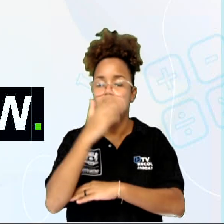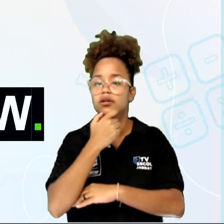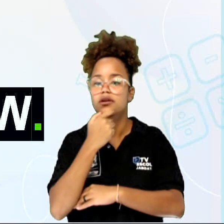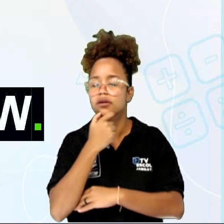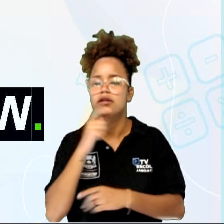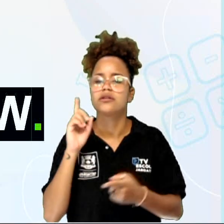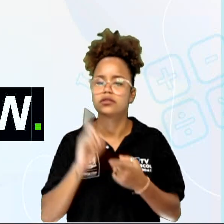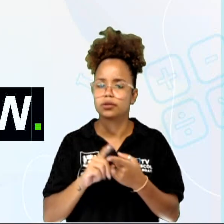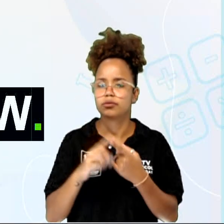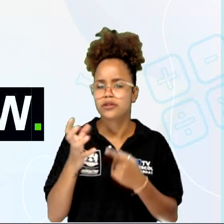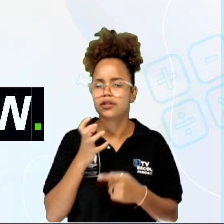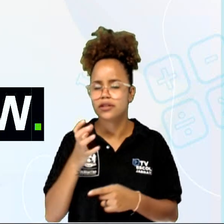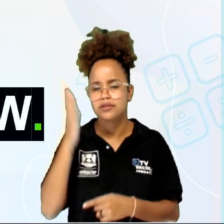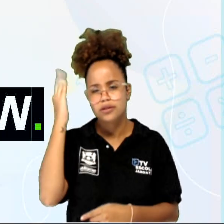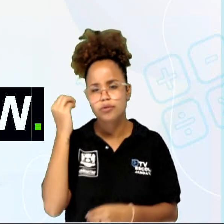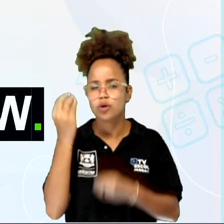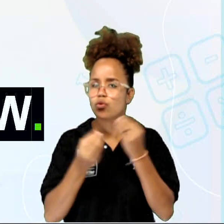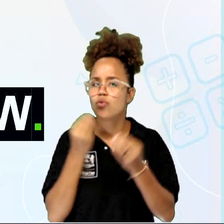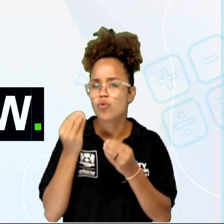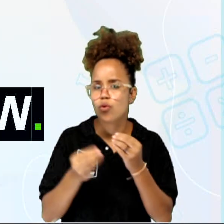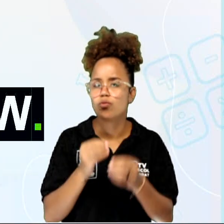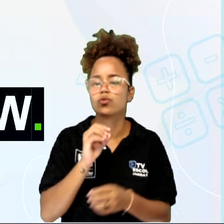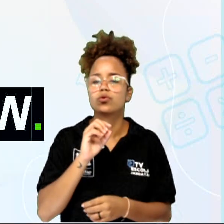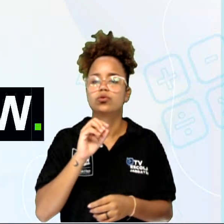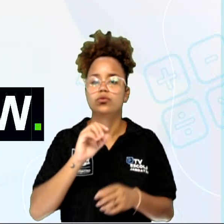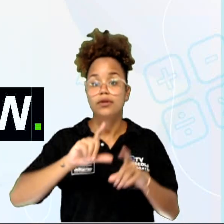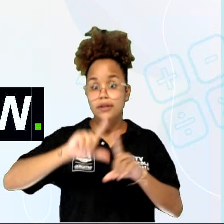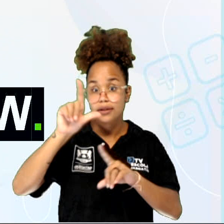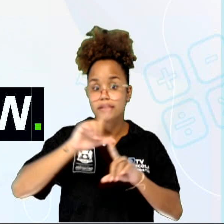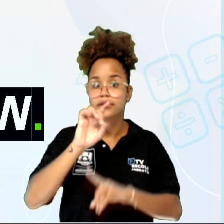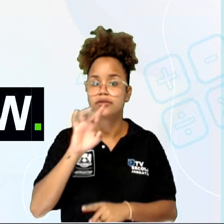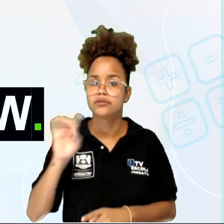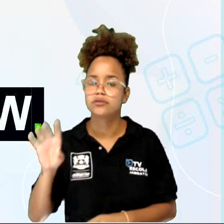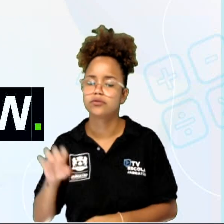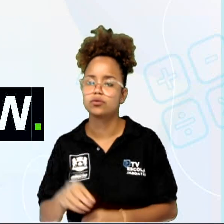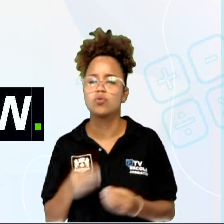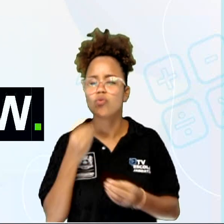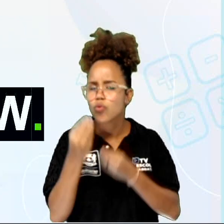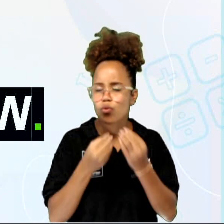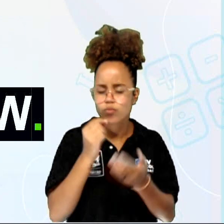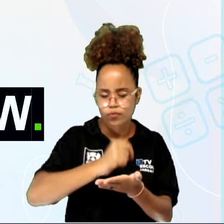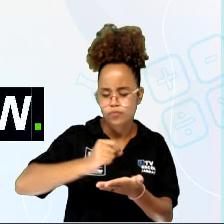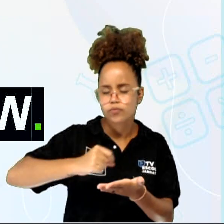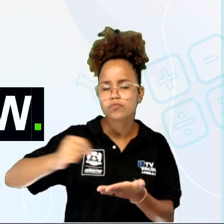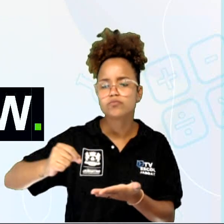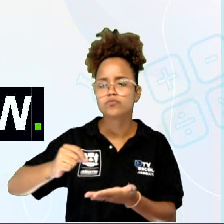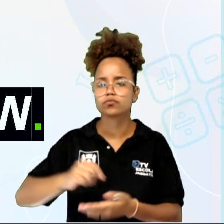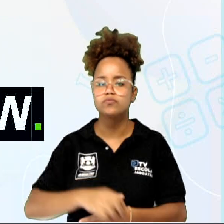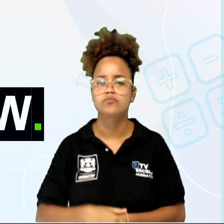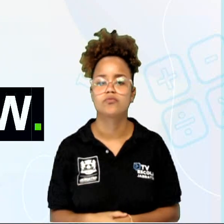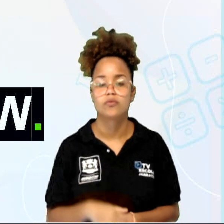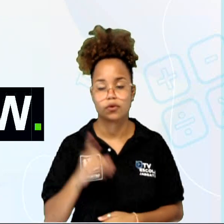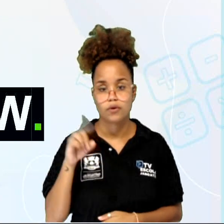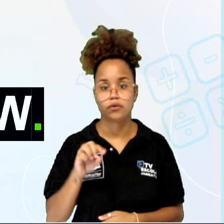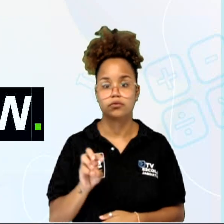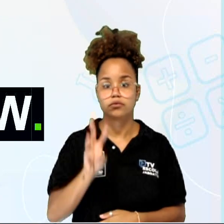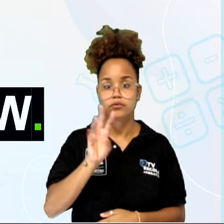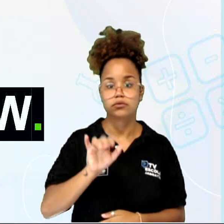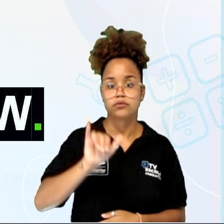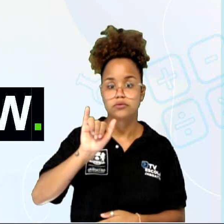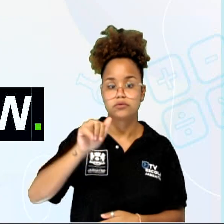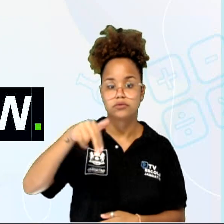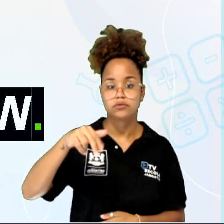gostaria de aprender a escrever essa palavra. Daí eu pergunto, how do you spell window? It's